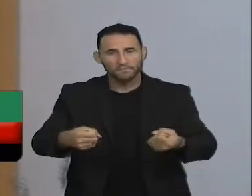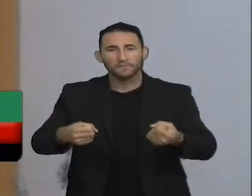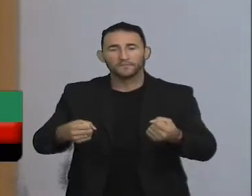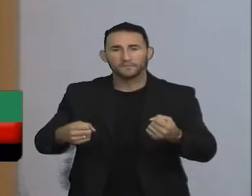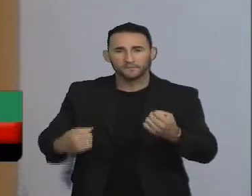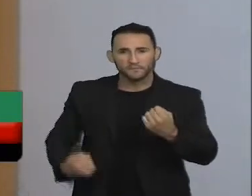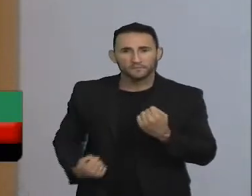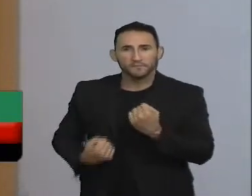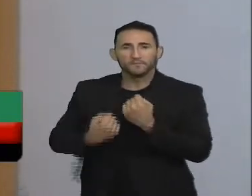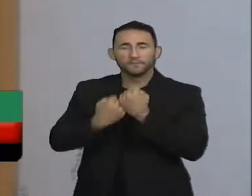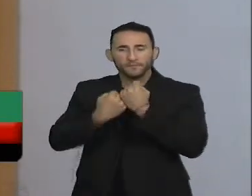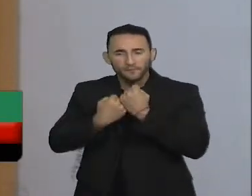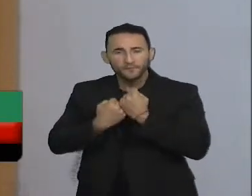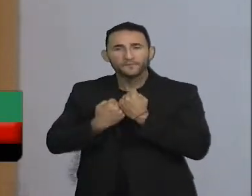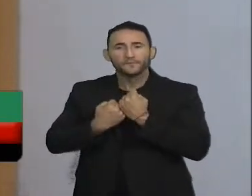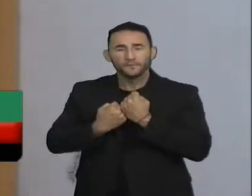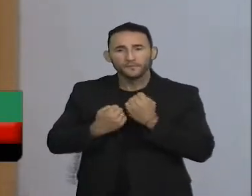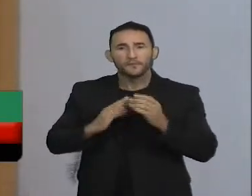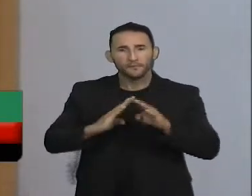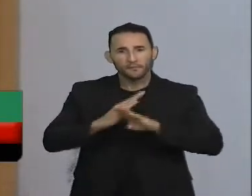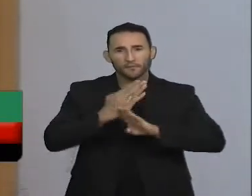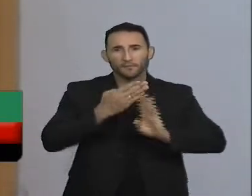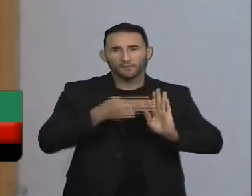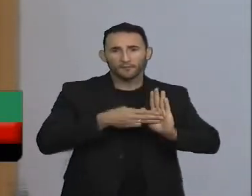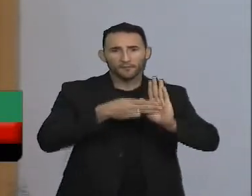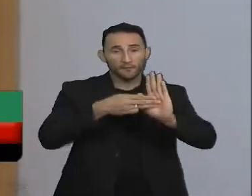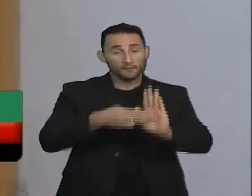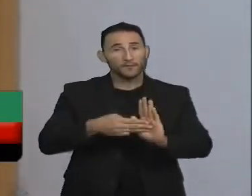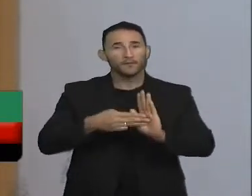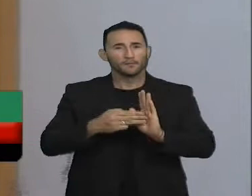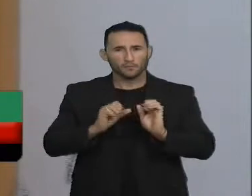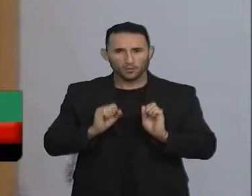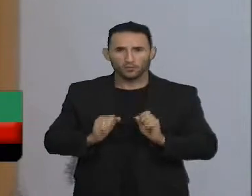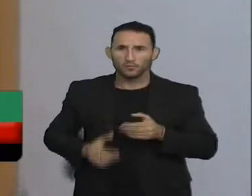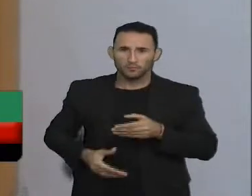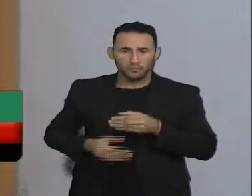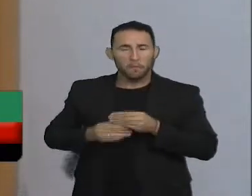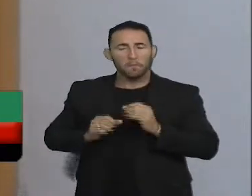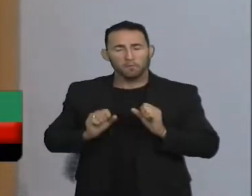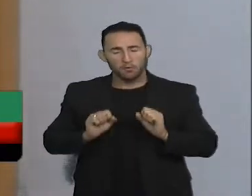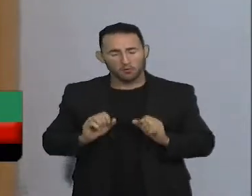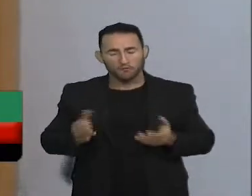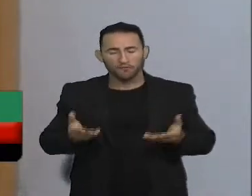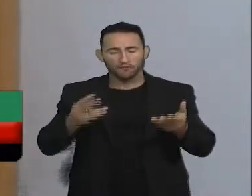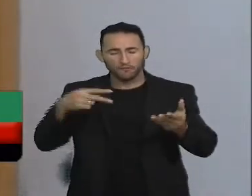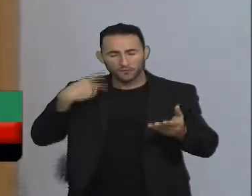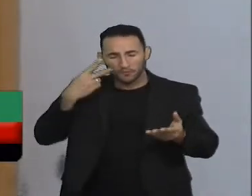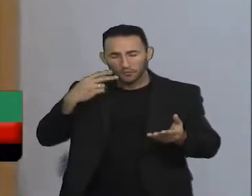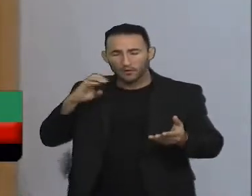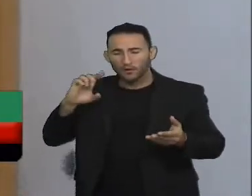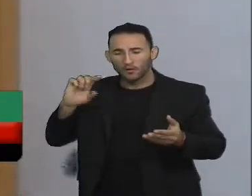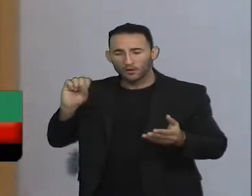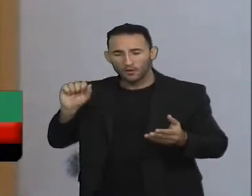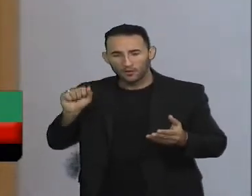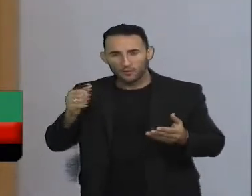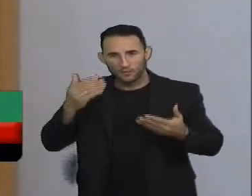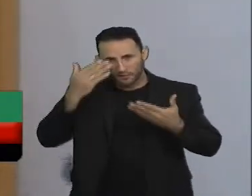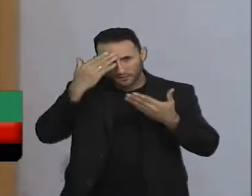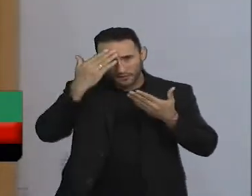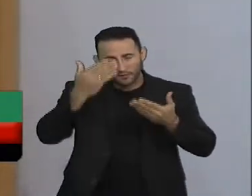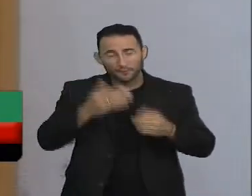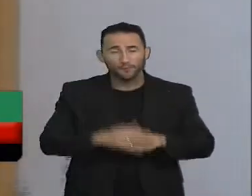da aprovação dessa moção. Uma parte, vereador. Uma parte, nobre vereadora Elza. Obrigada. Eu